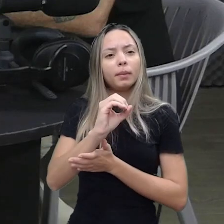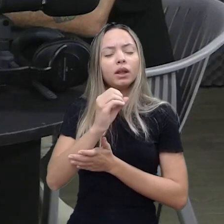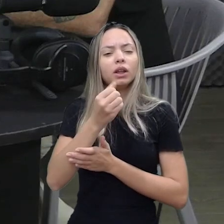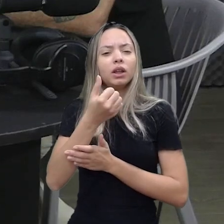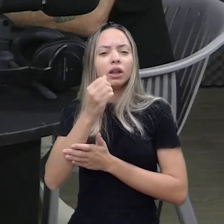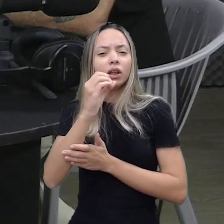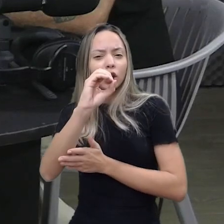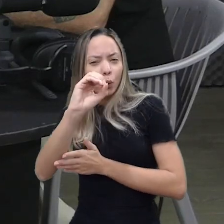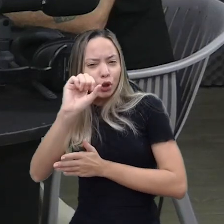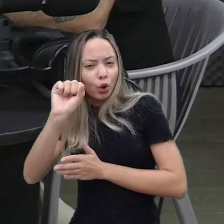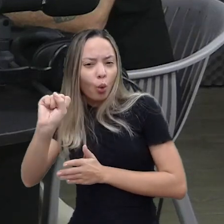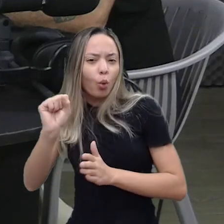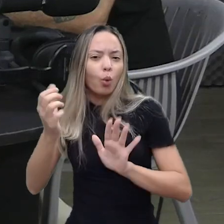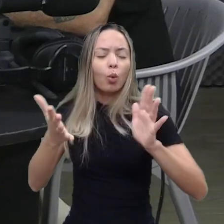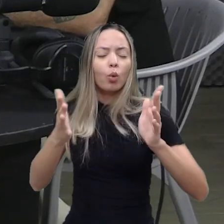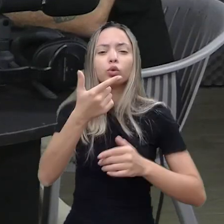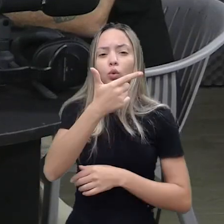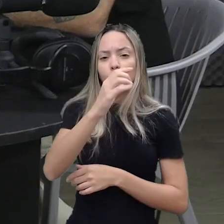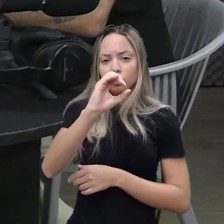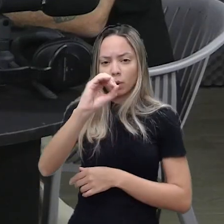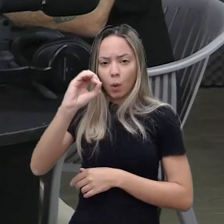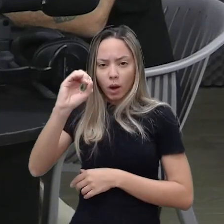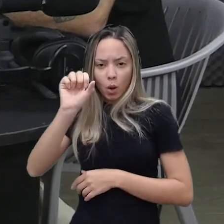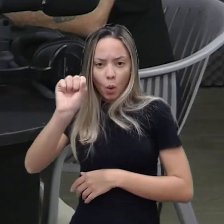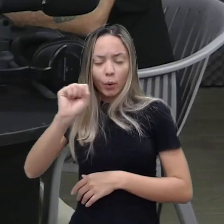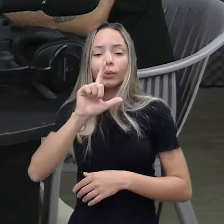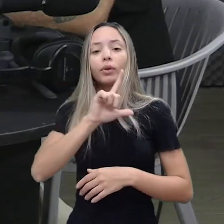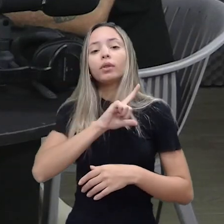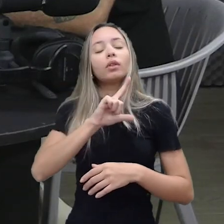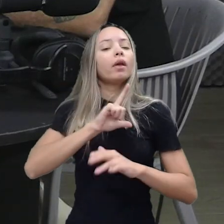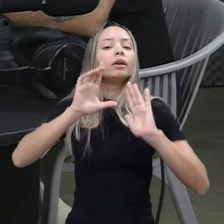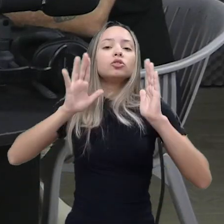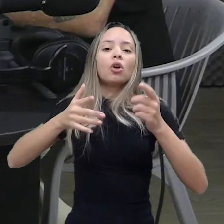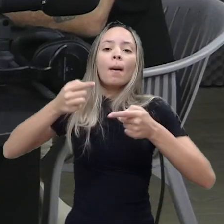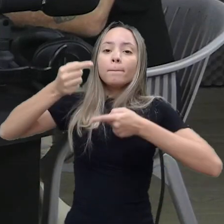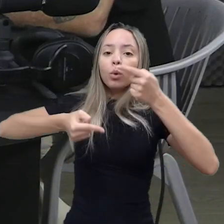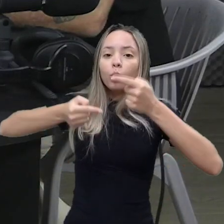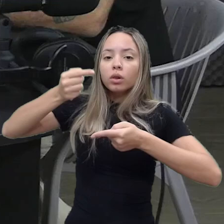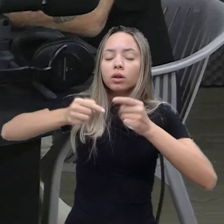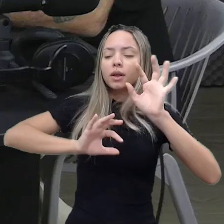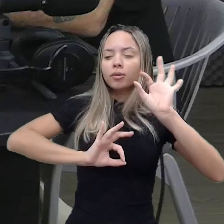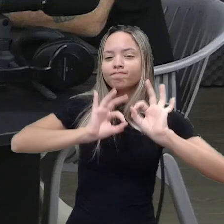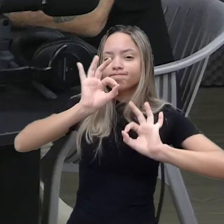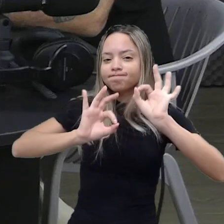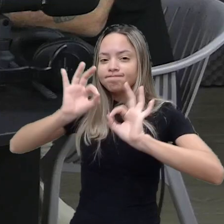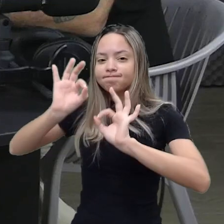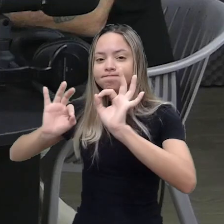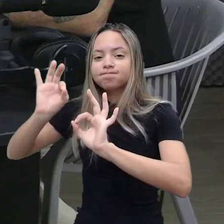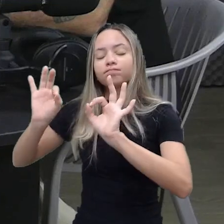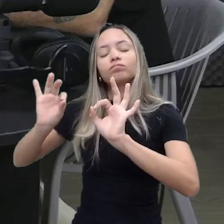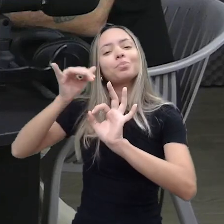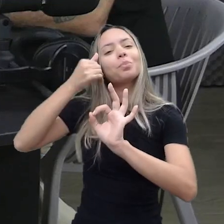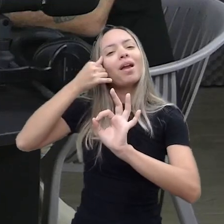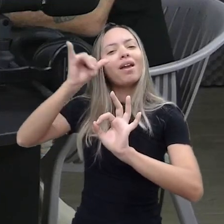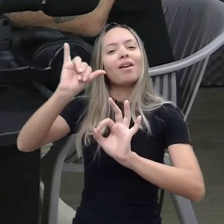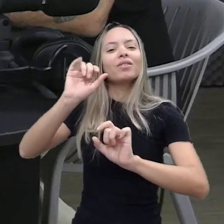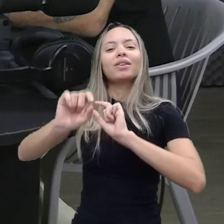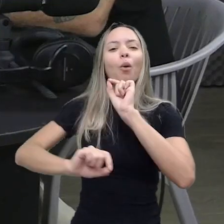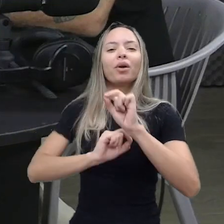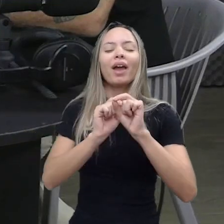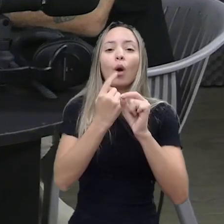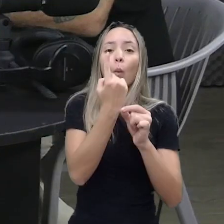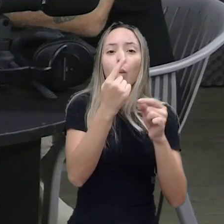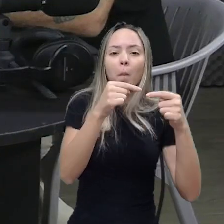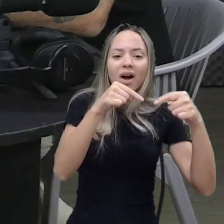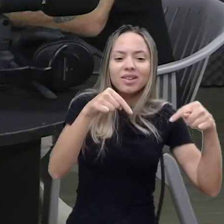2008, por aí, a gente já vem tendo todo um desenho político no nosso país de não termos mais turmas especiais